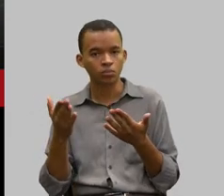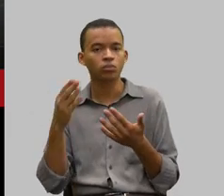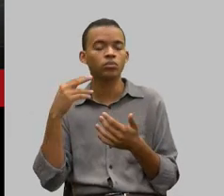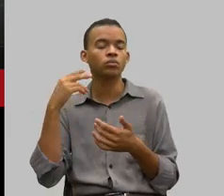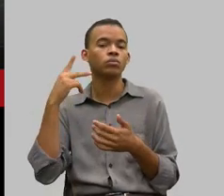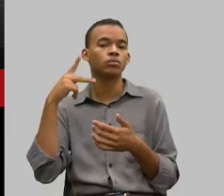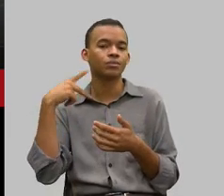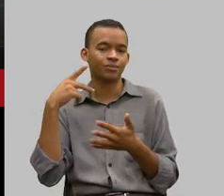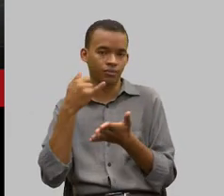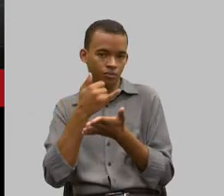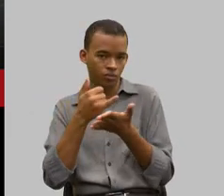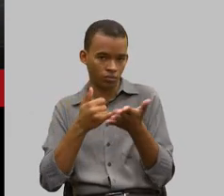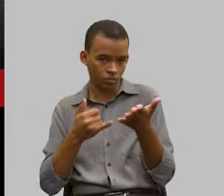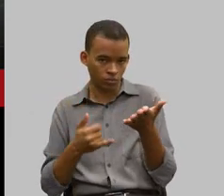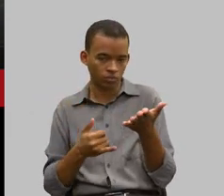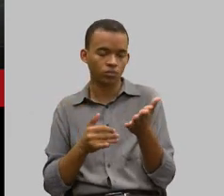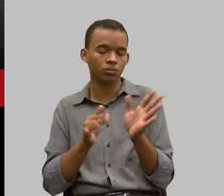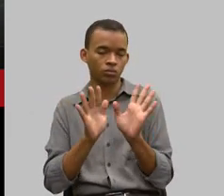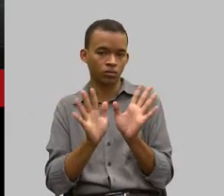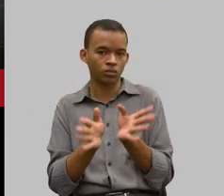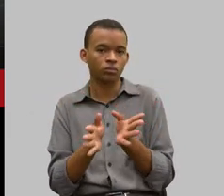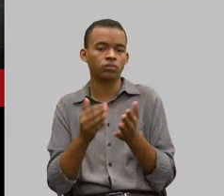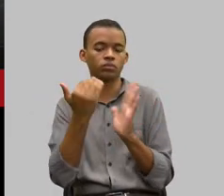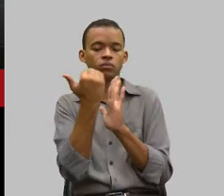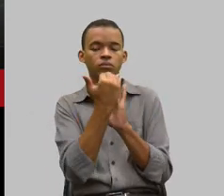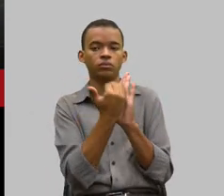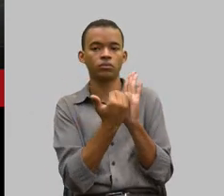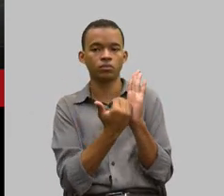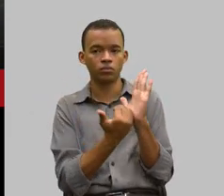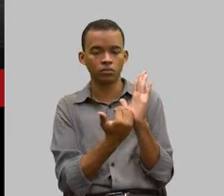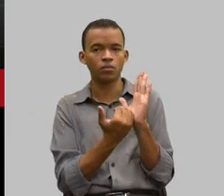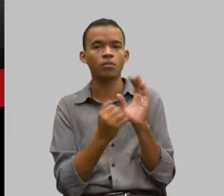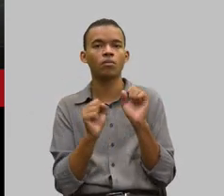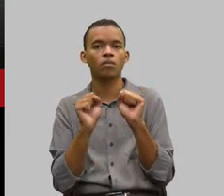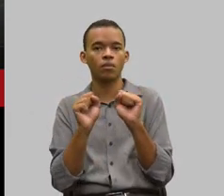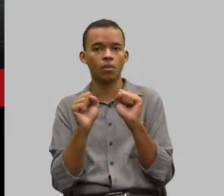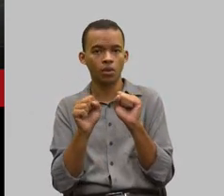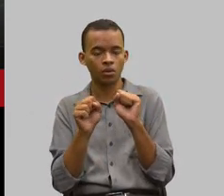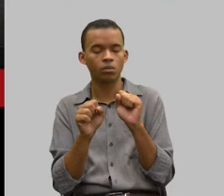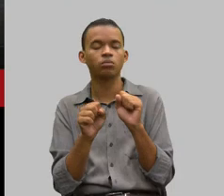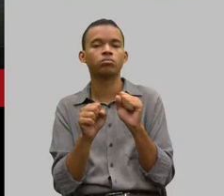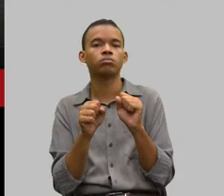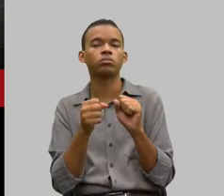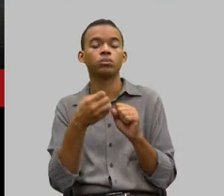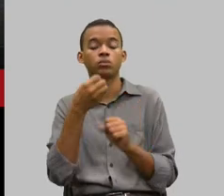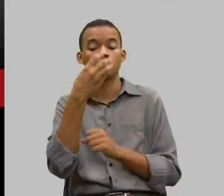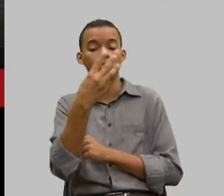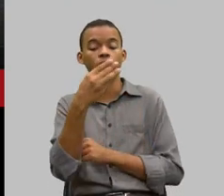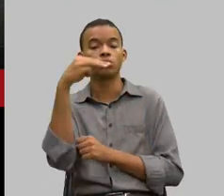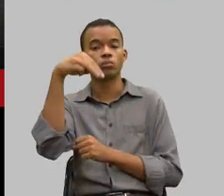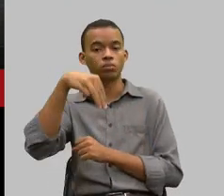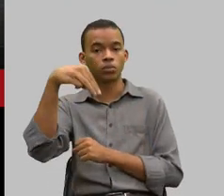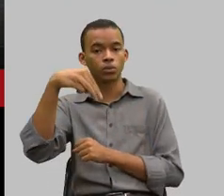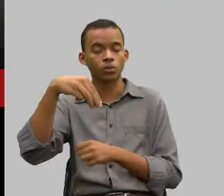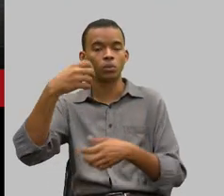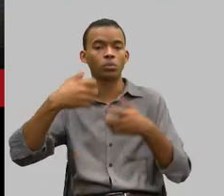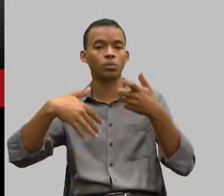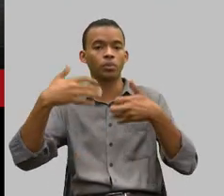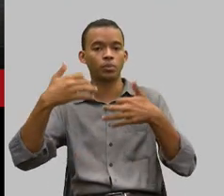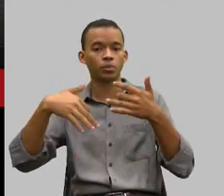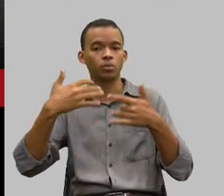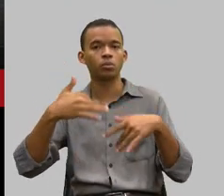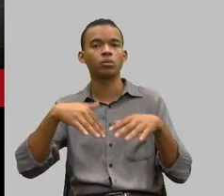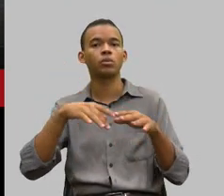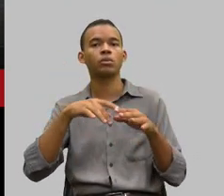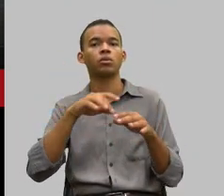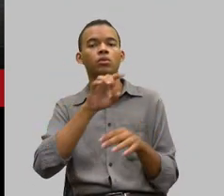inscrição e cada um poderá fazer a interpelação por 3 minutos para cada um dos membros